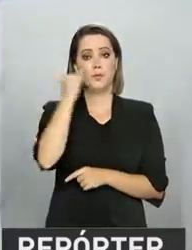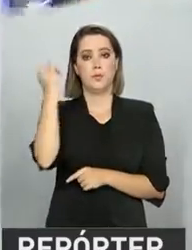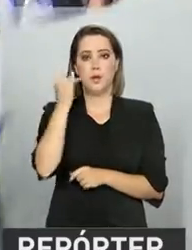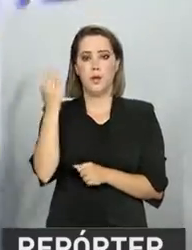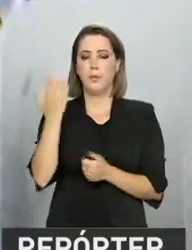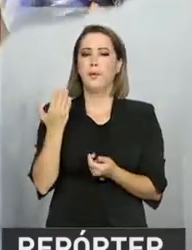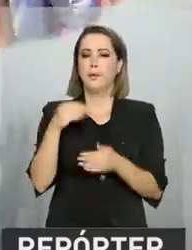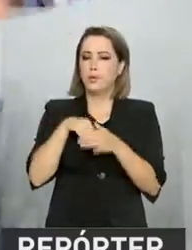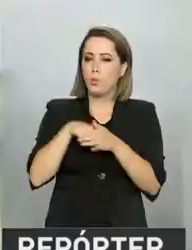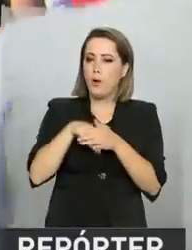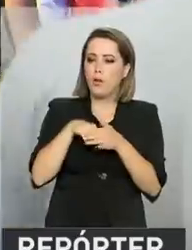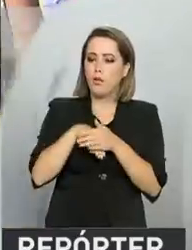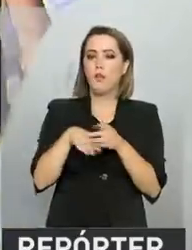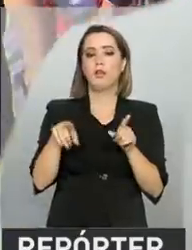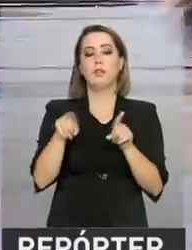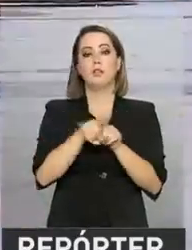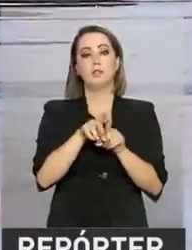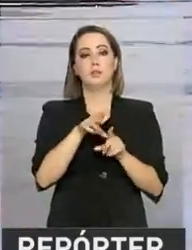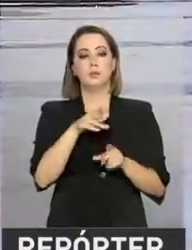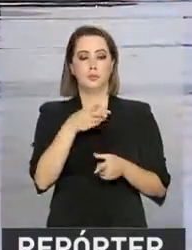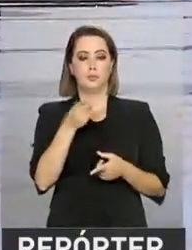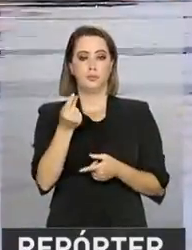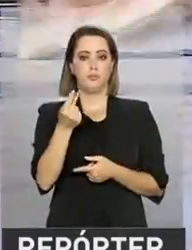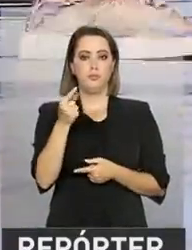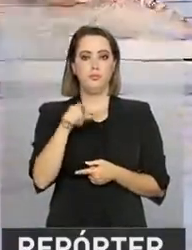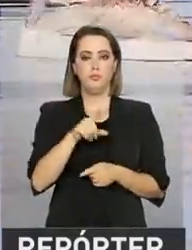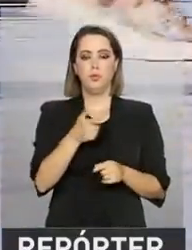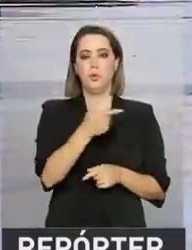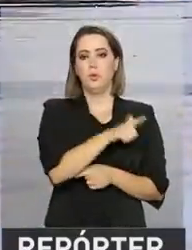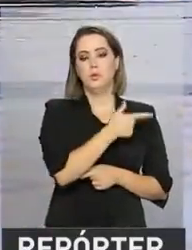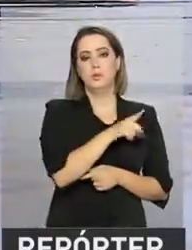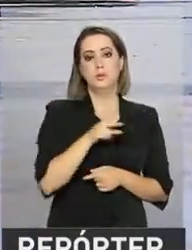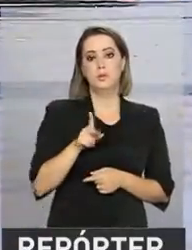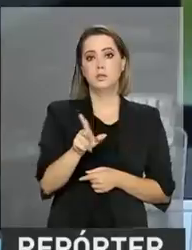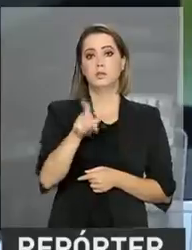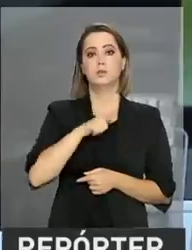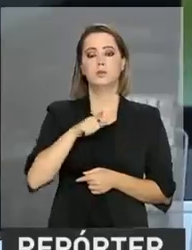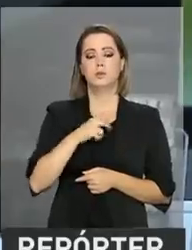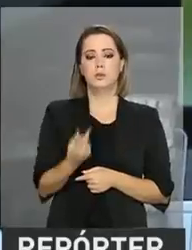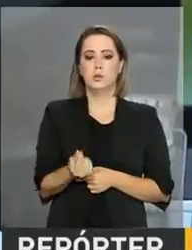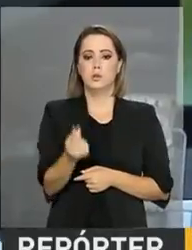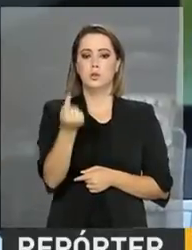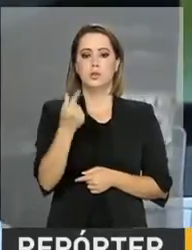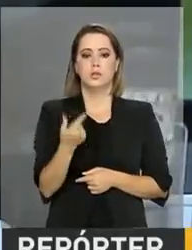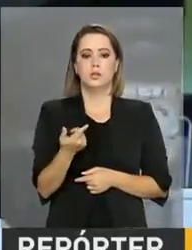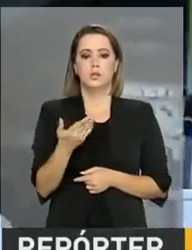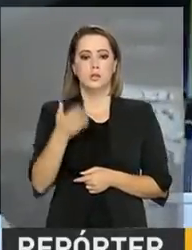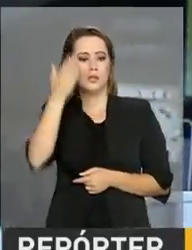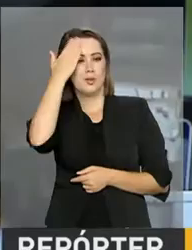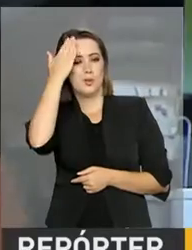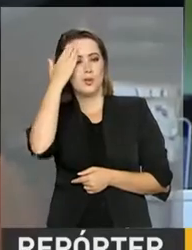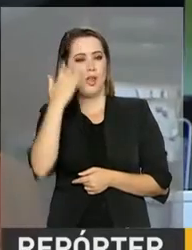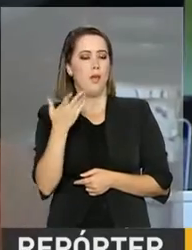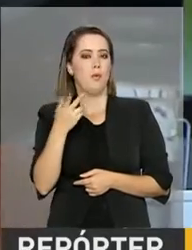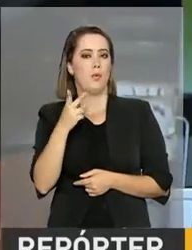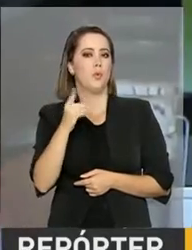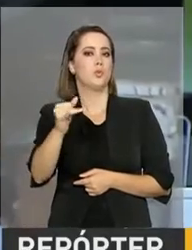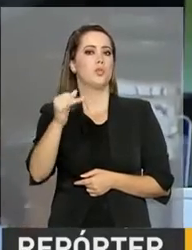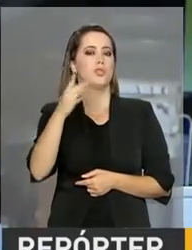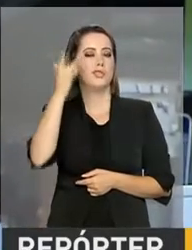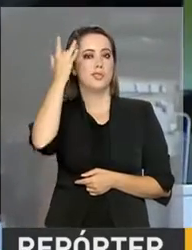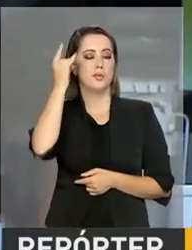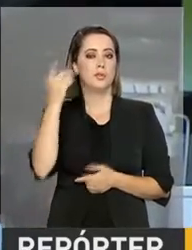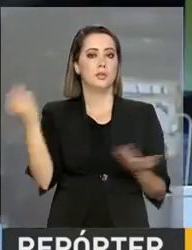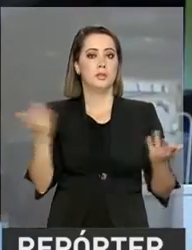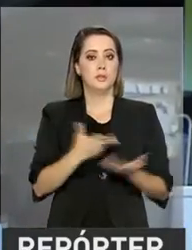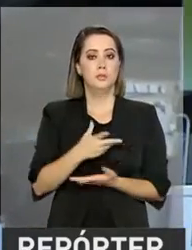outros mais prevenidos sempre tem uma reserva na poupança a gente não sabe o dia de amanhã hoje hoje